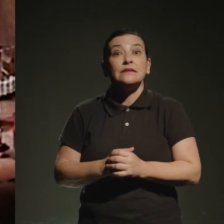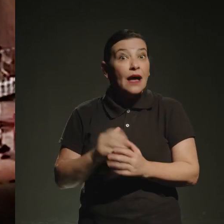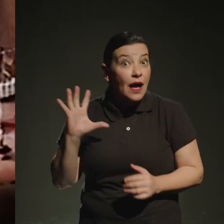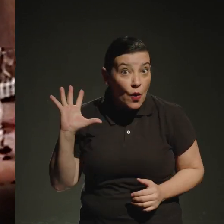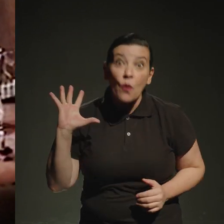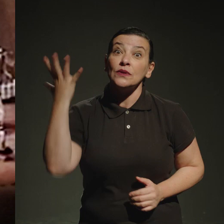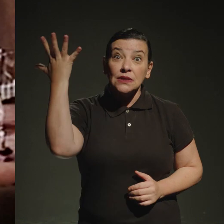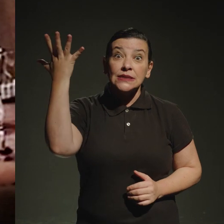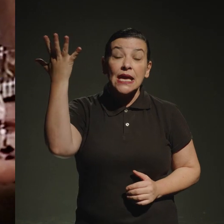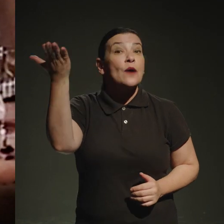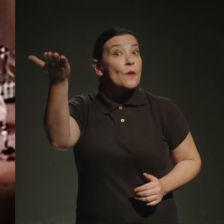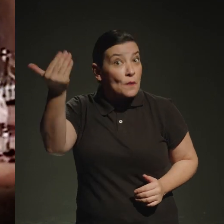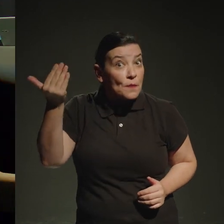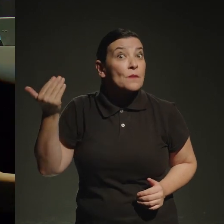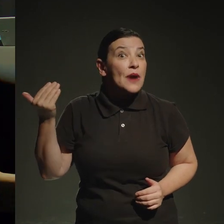Era uma vez.